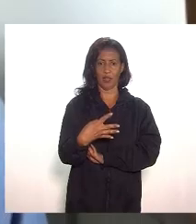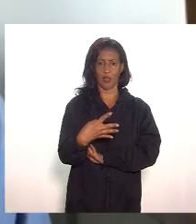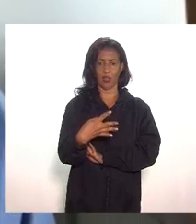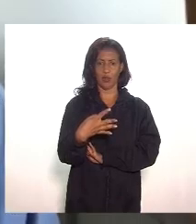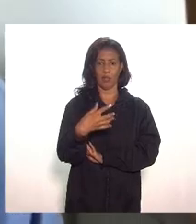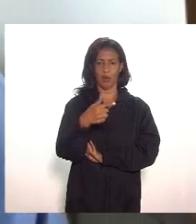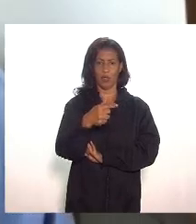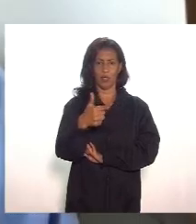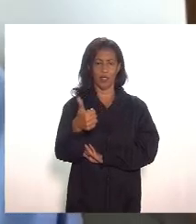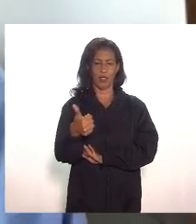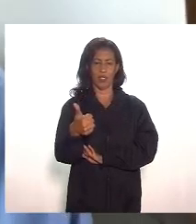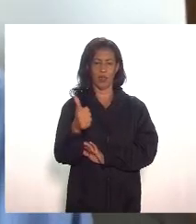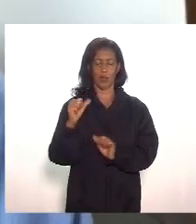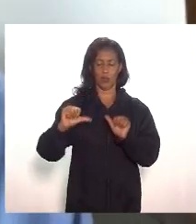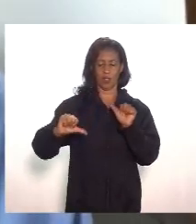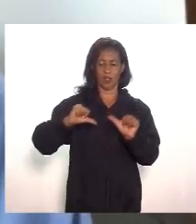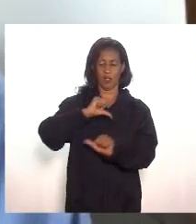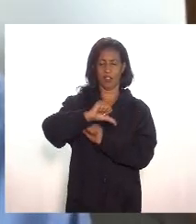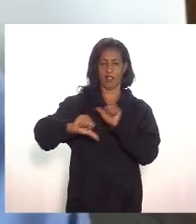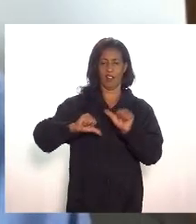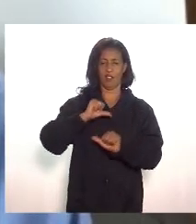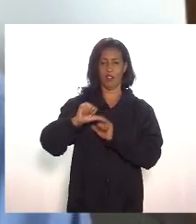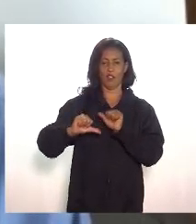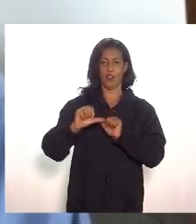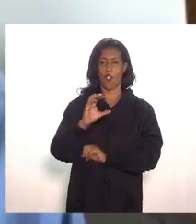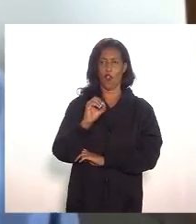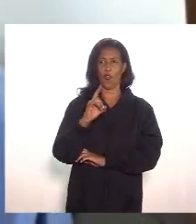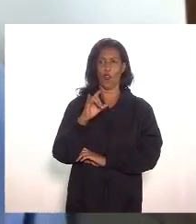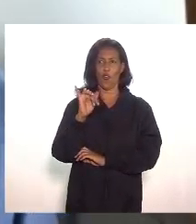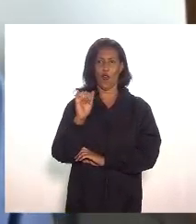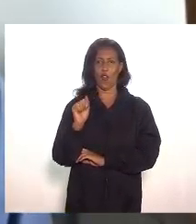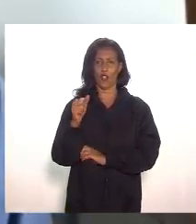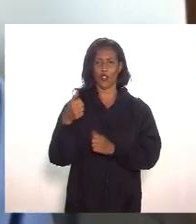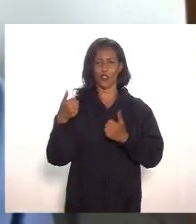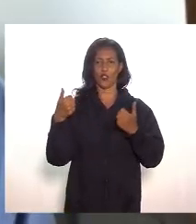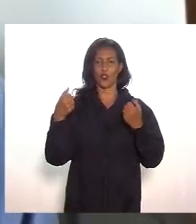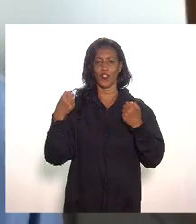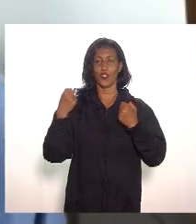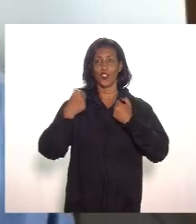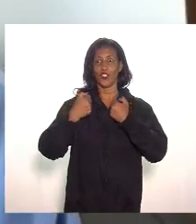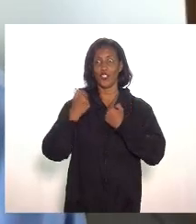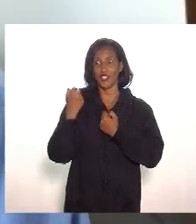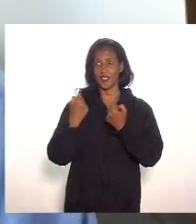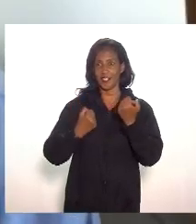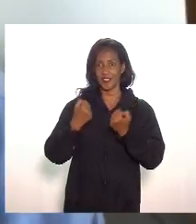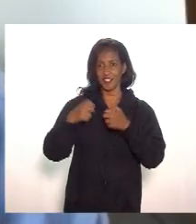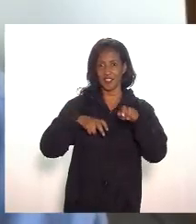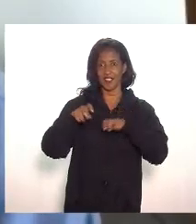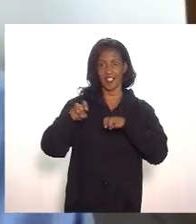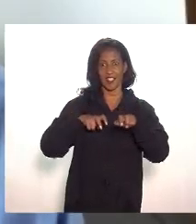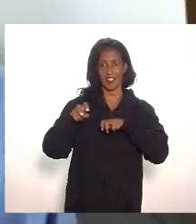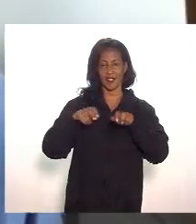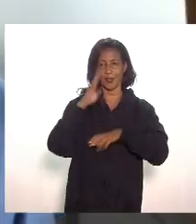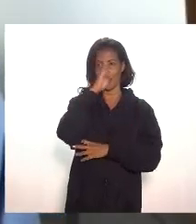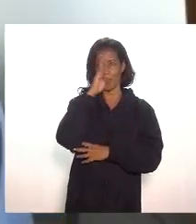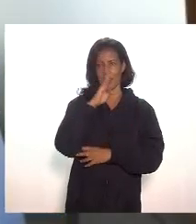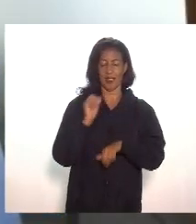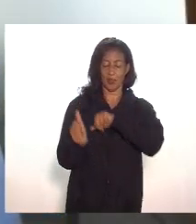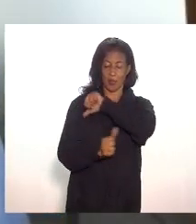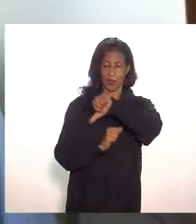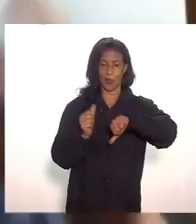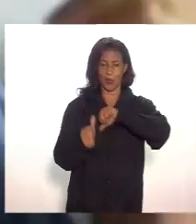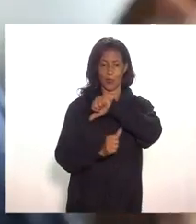14.071, que modificou o Código de Trânsito Brasileiro, de 13 de outubro de 2020, que entrou